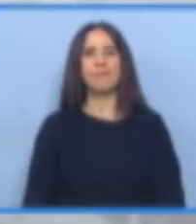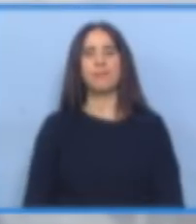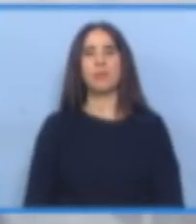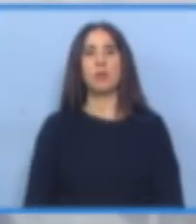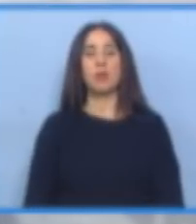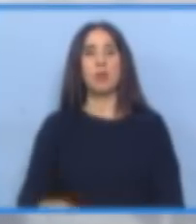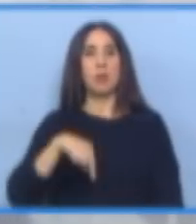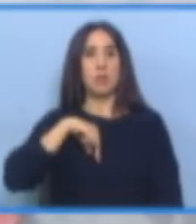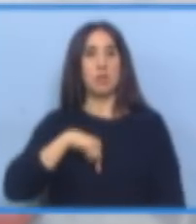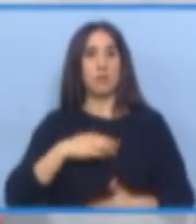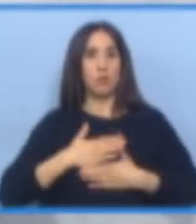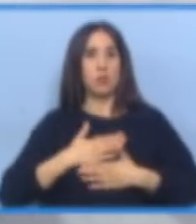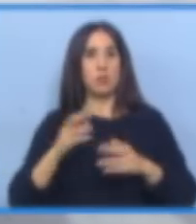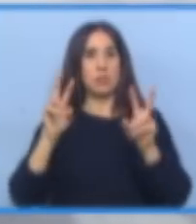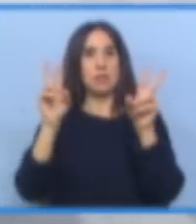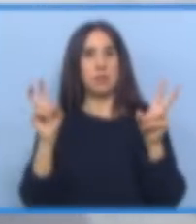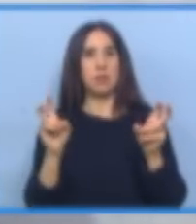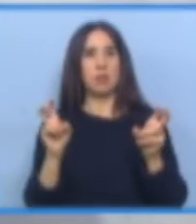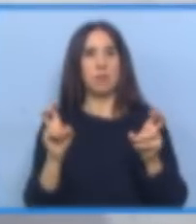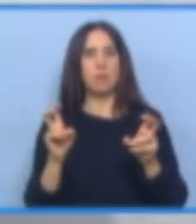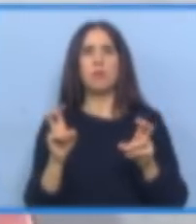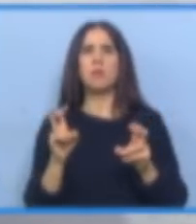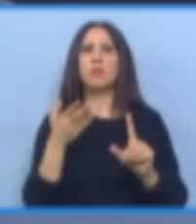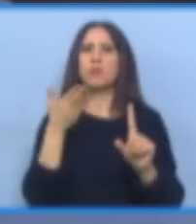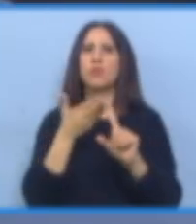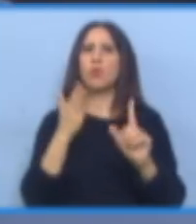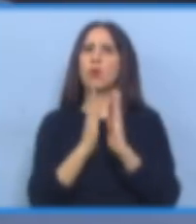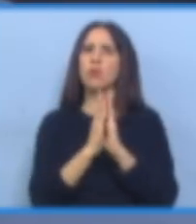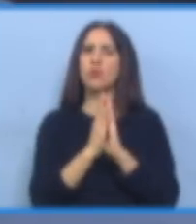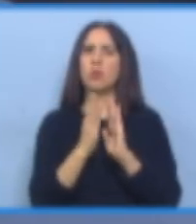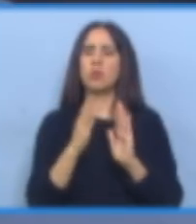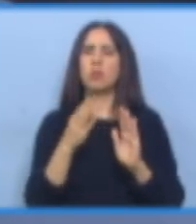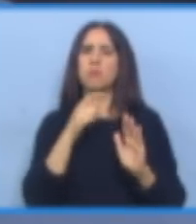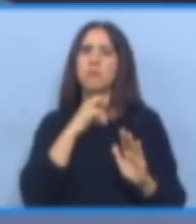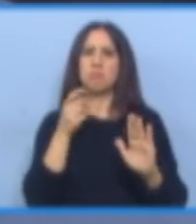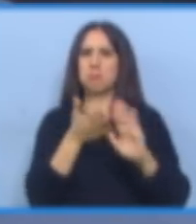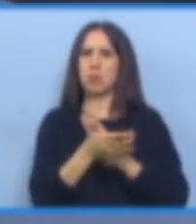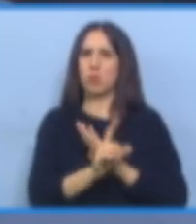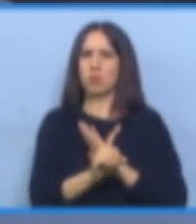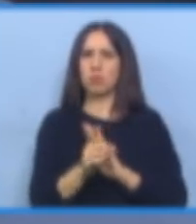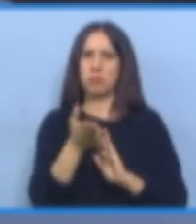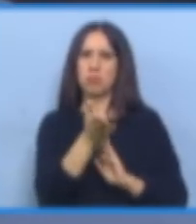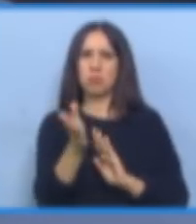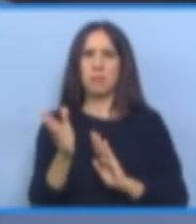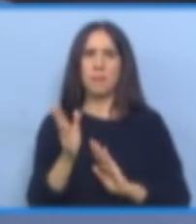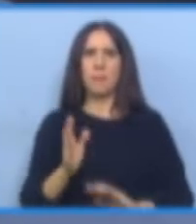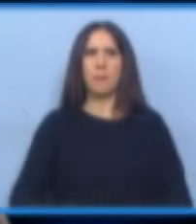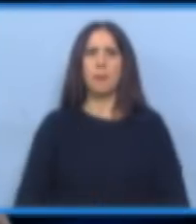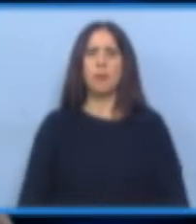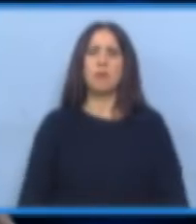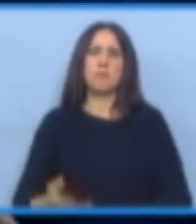da vocação, não exclusivamente em torno da vocação à vida religiosa sacerdotal, não é? Claro. Pois